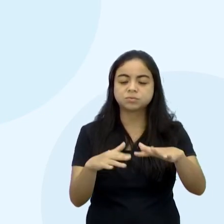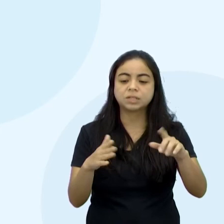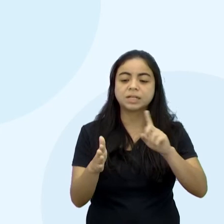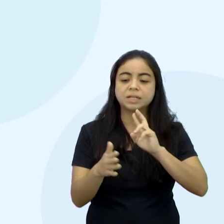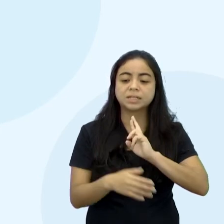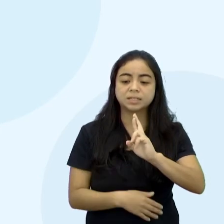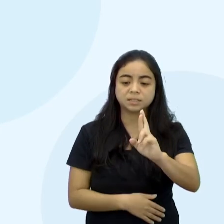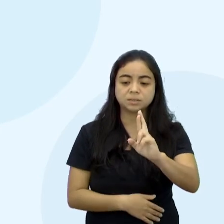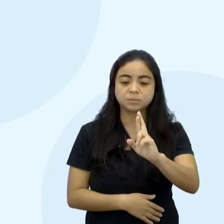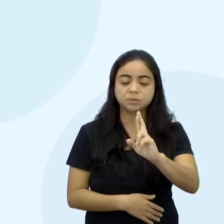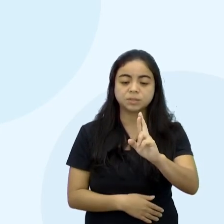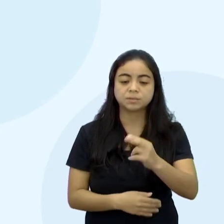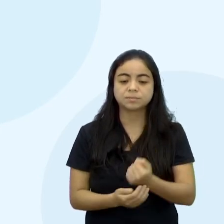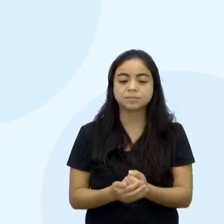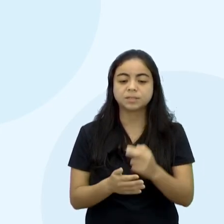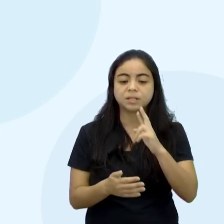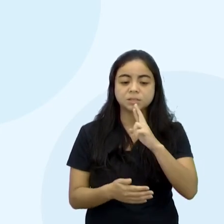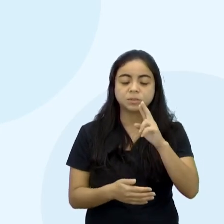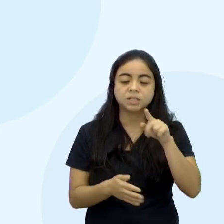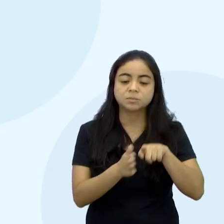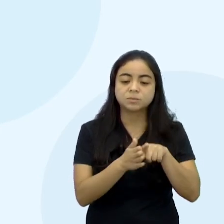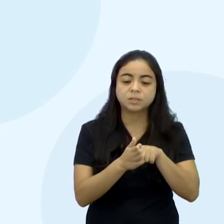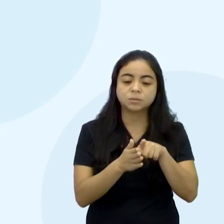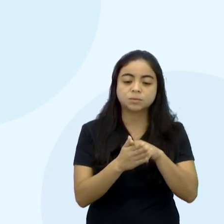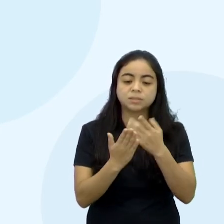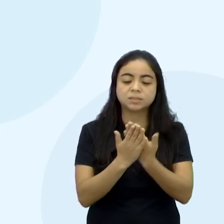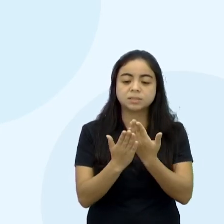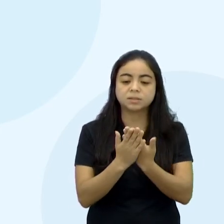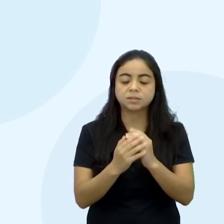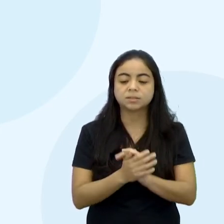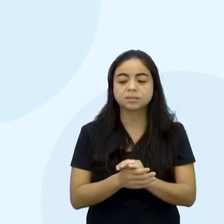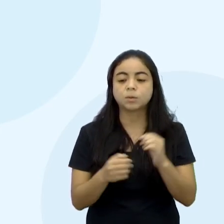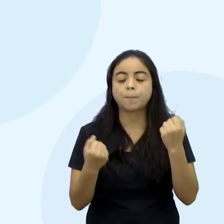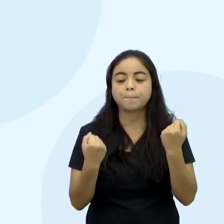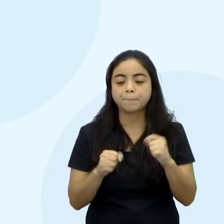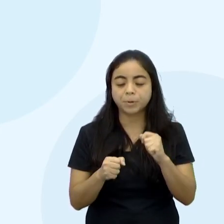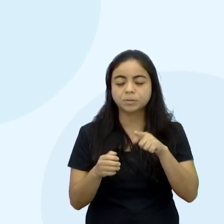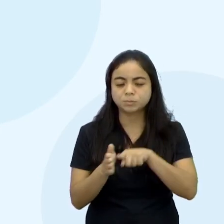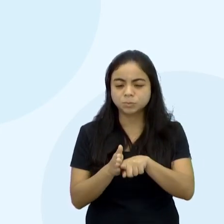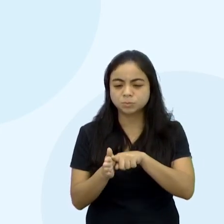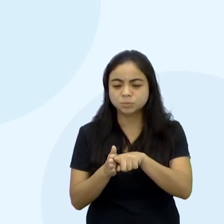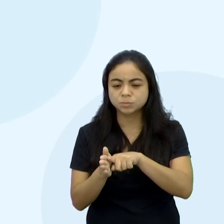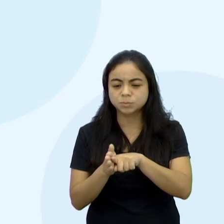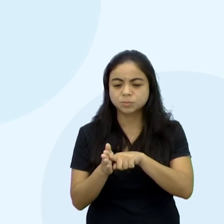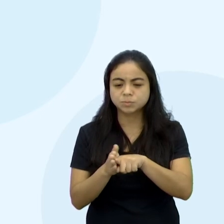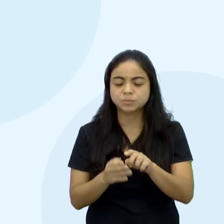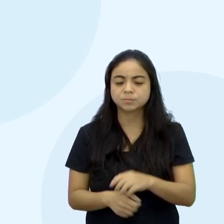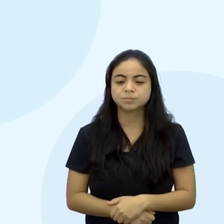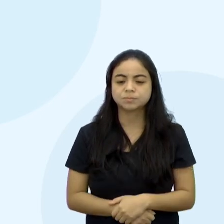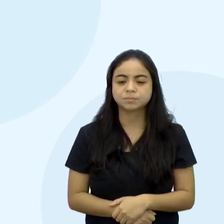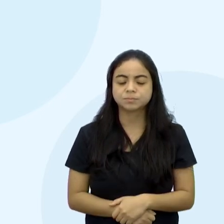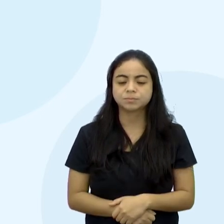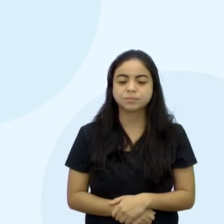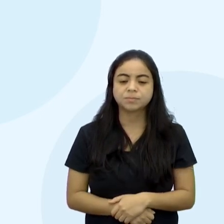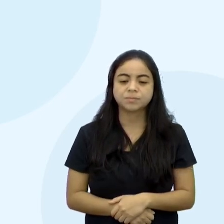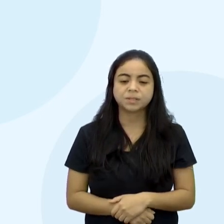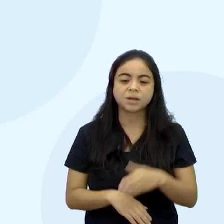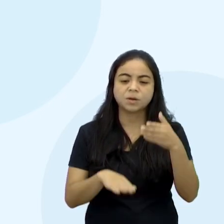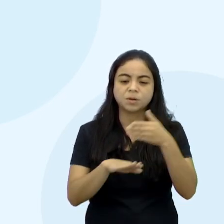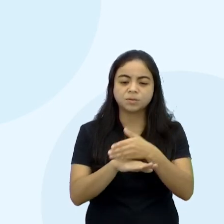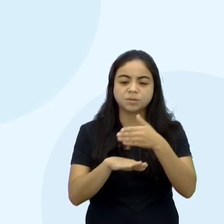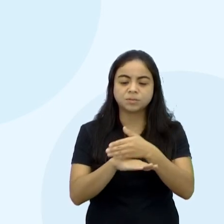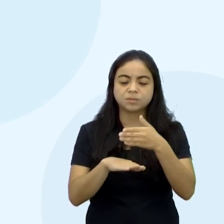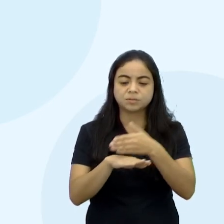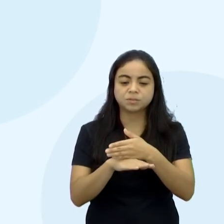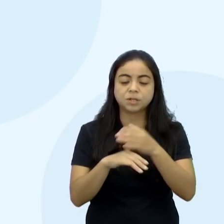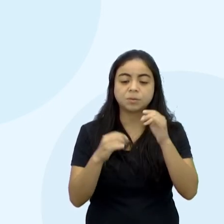norteadoras na nossa aula. Ou seja, tudo que nós fizemos aqui você pode construir dentro do seu processo de pesquisa. Assista vídeos que falem sobre memes e sua relação com